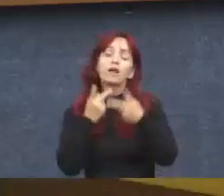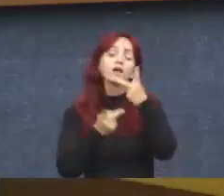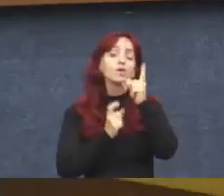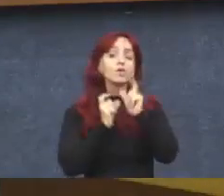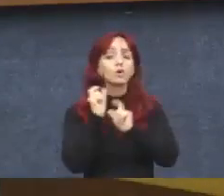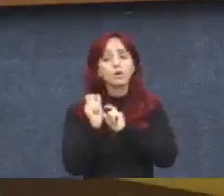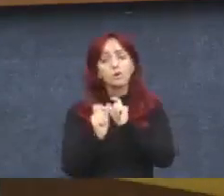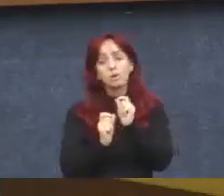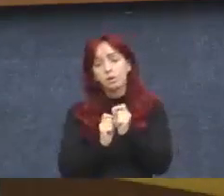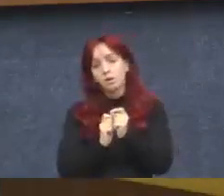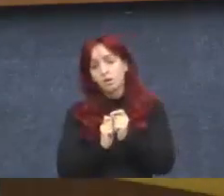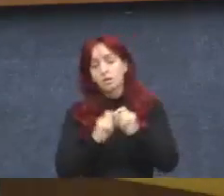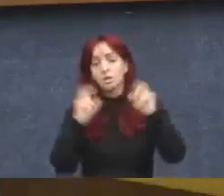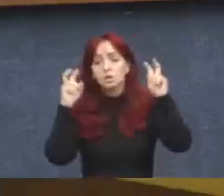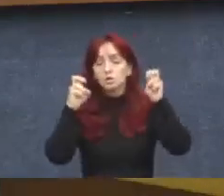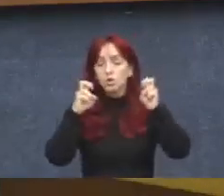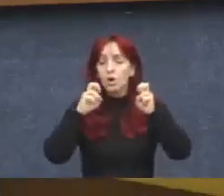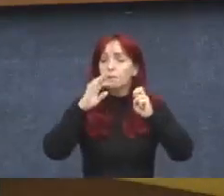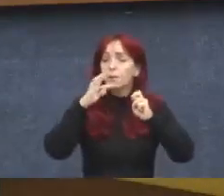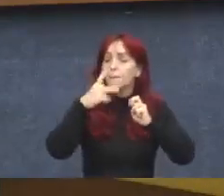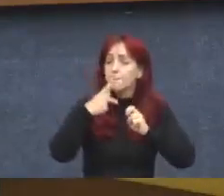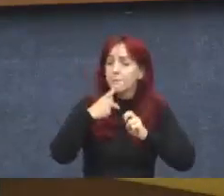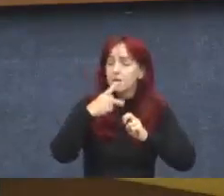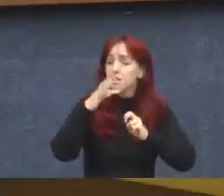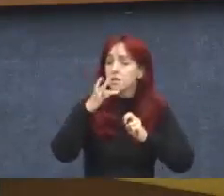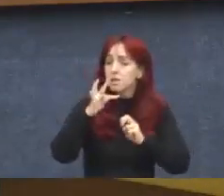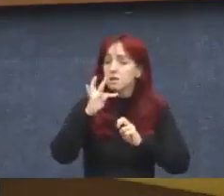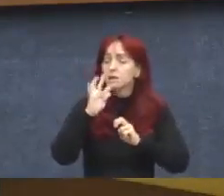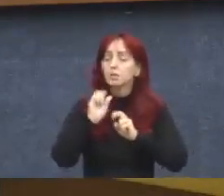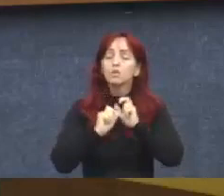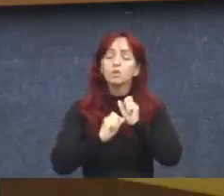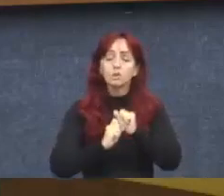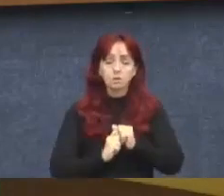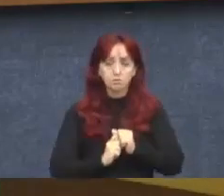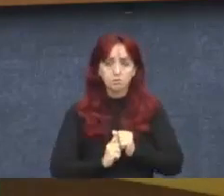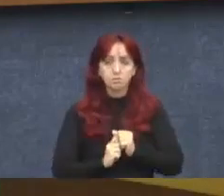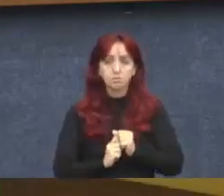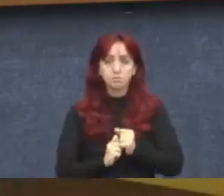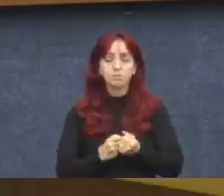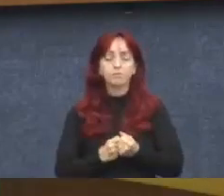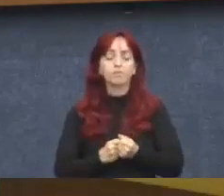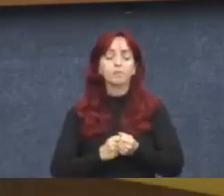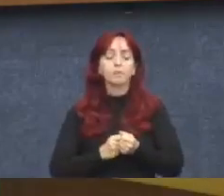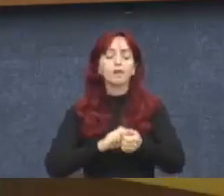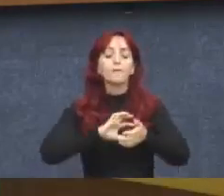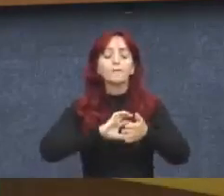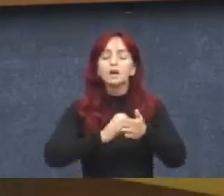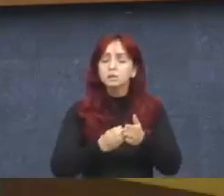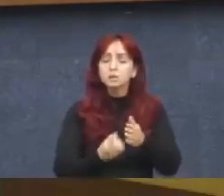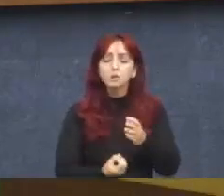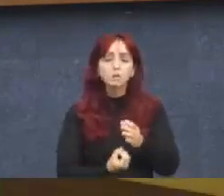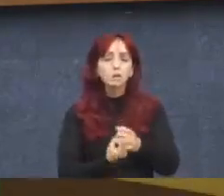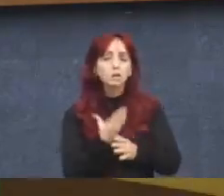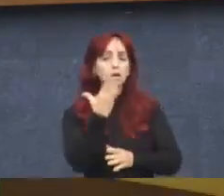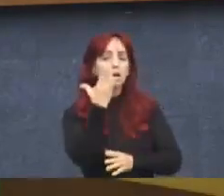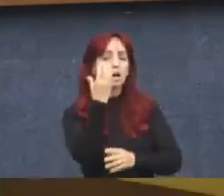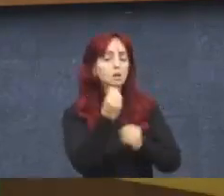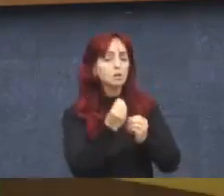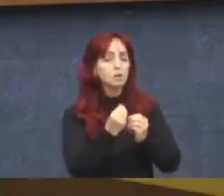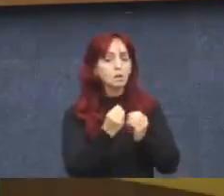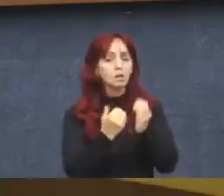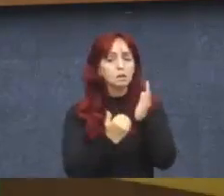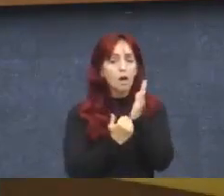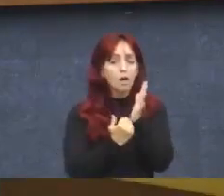pouco sobre o Partido dos Trabalhadores. Um partido criado de baixo para